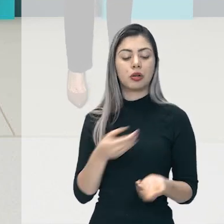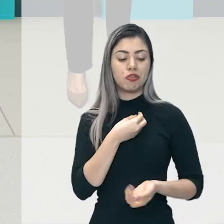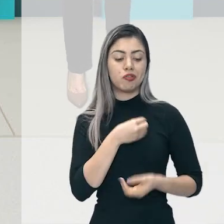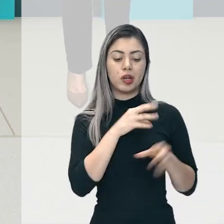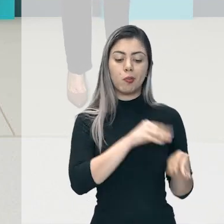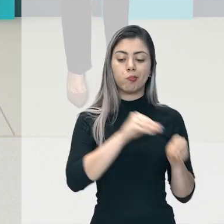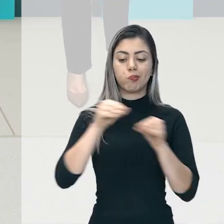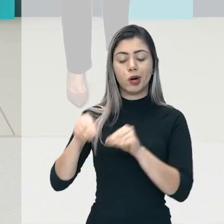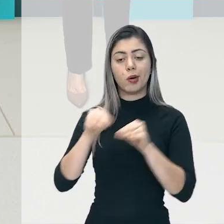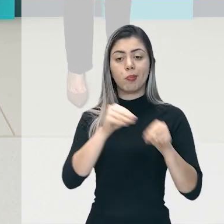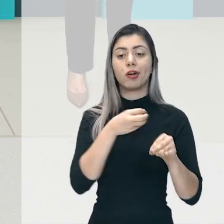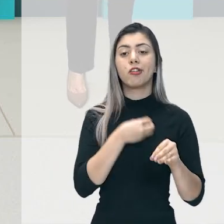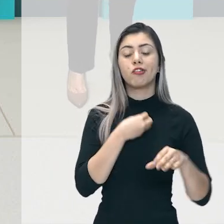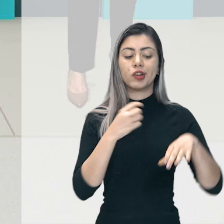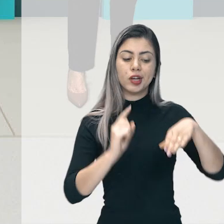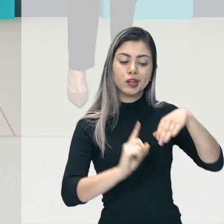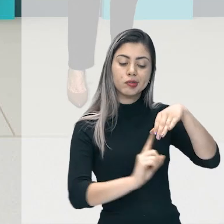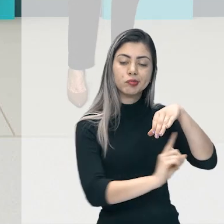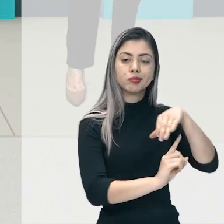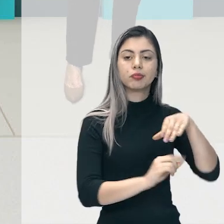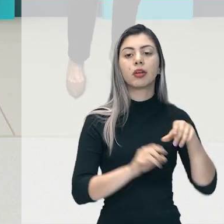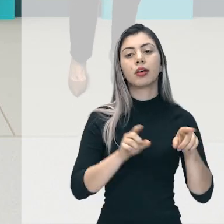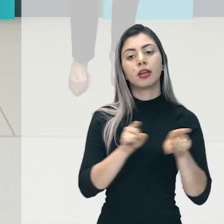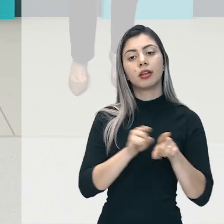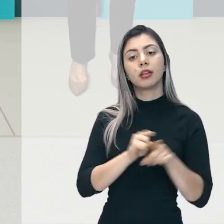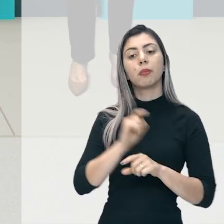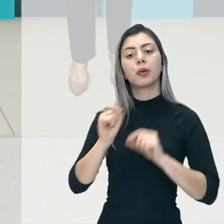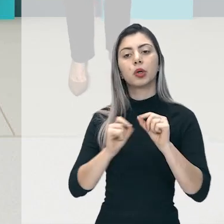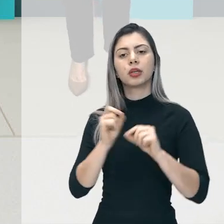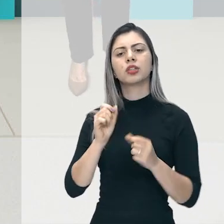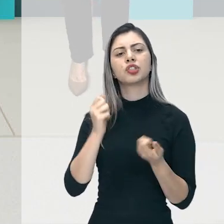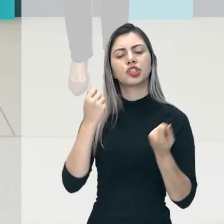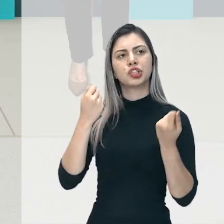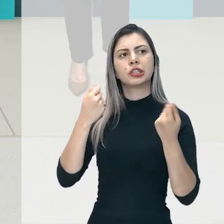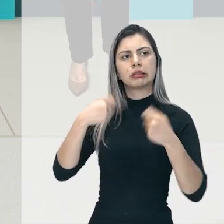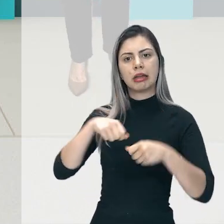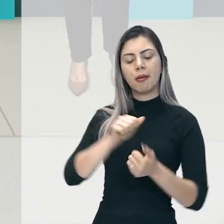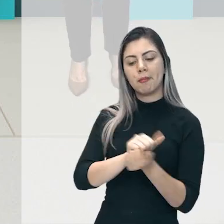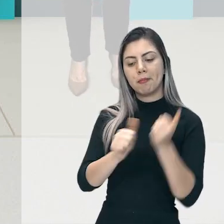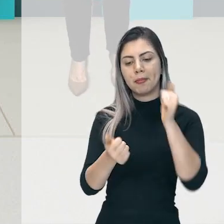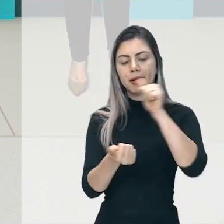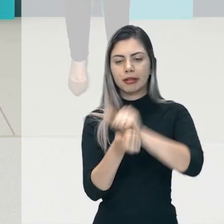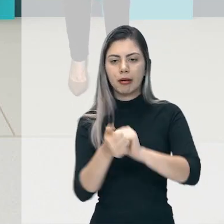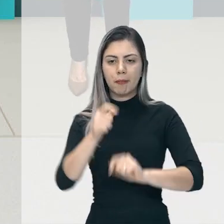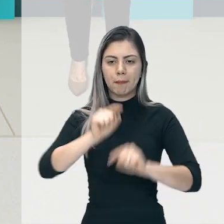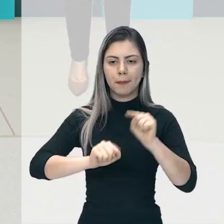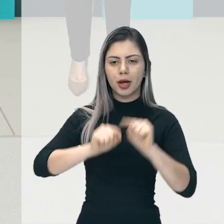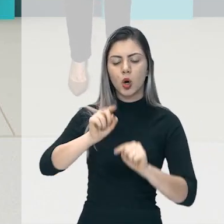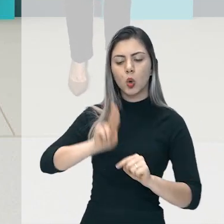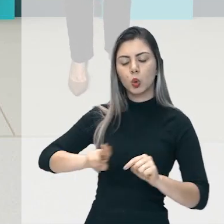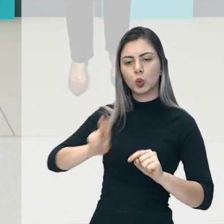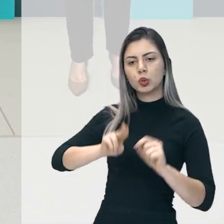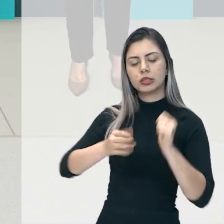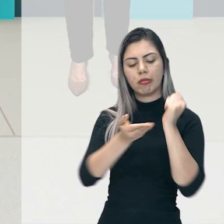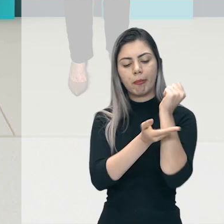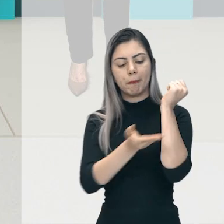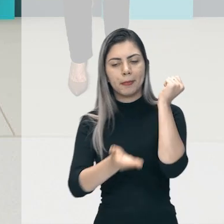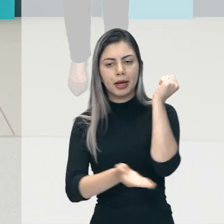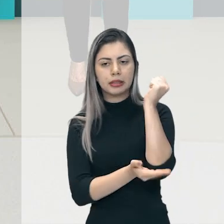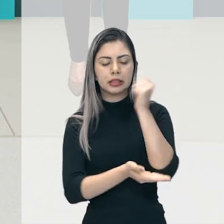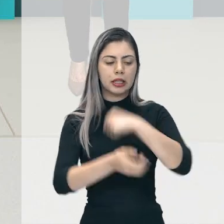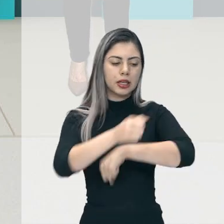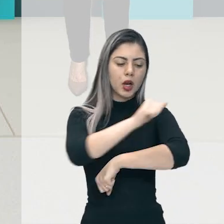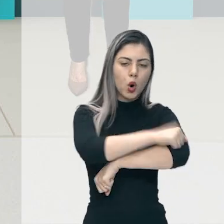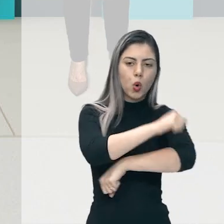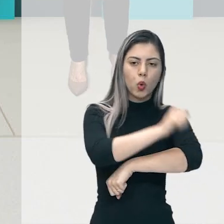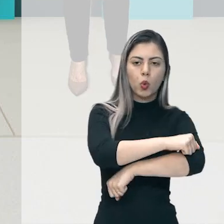em cavernas, mas aí também já foram adequando alguns materiais, já começaram a utilizar a madeira, os